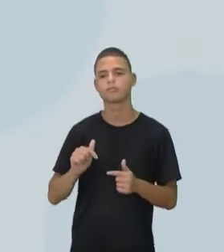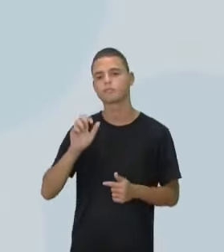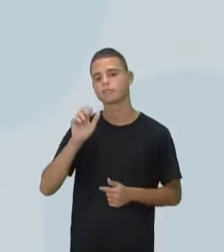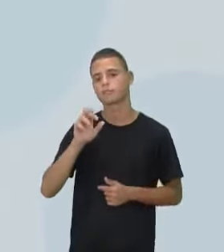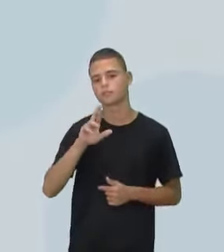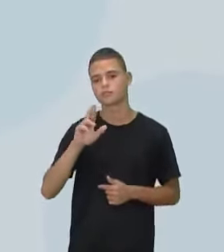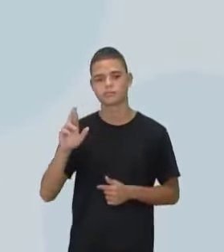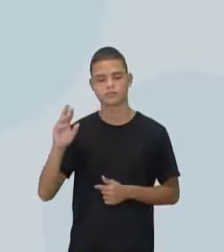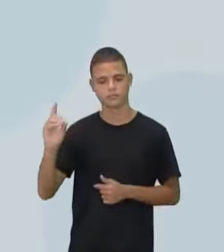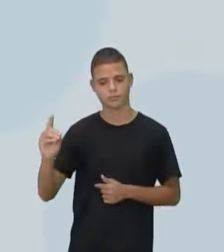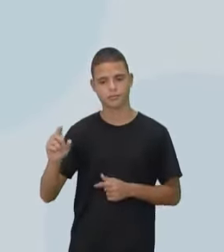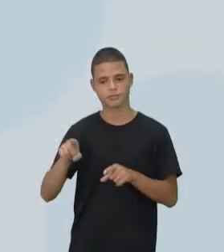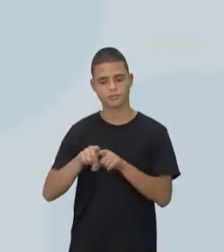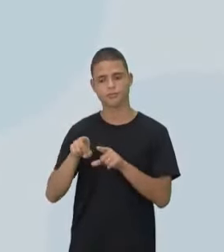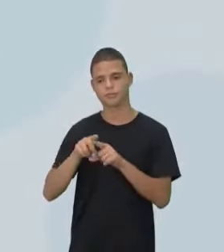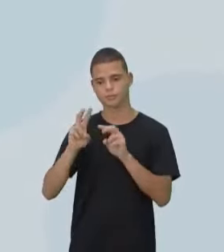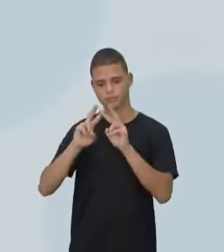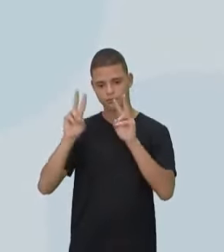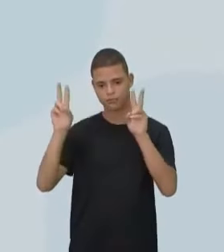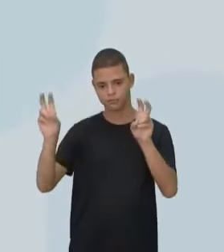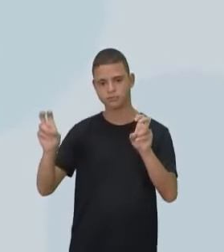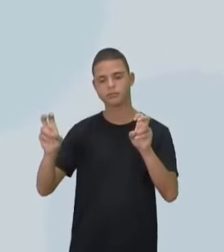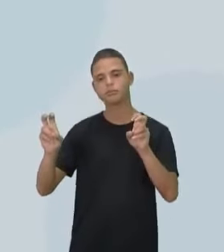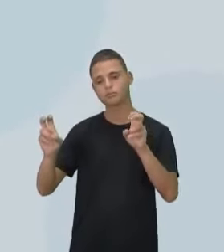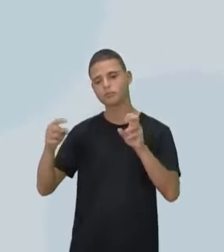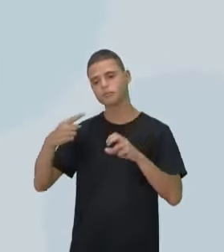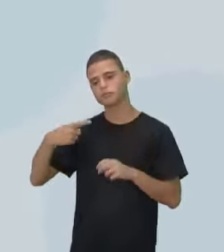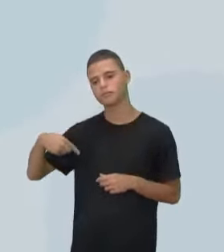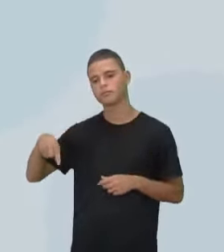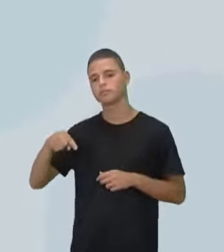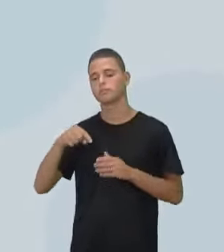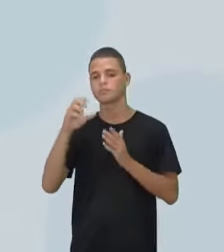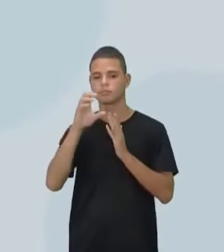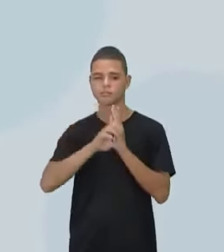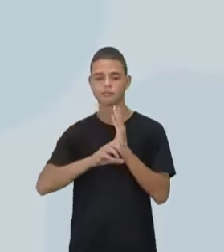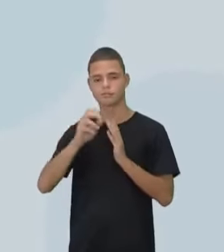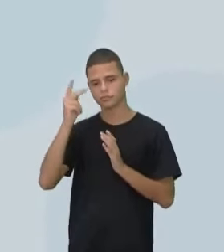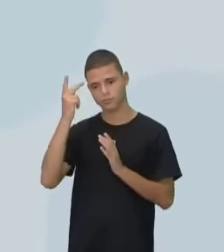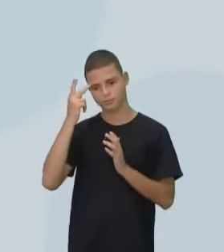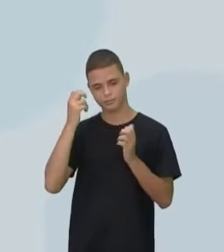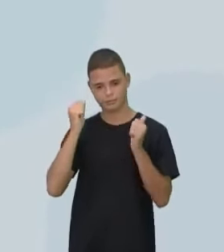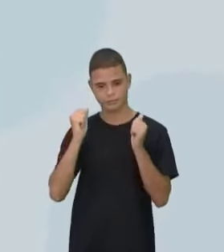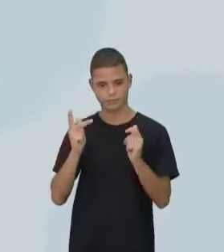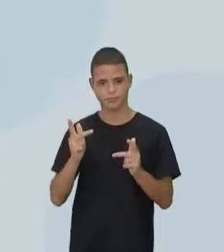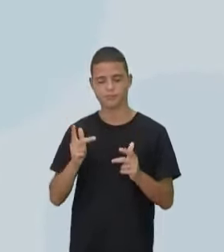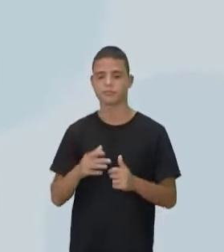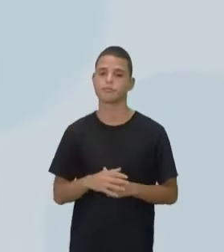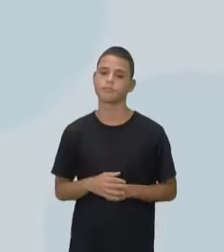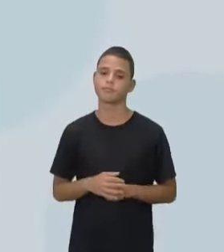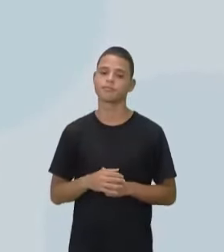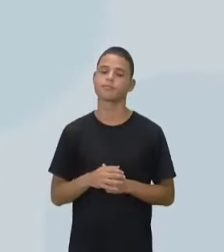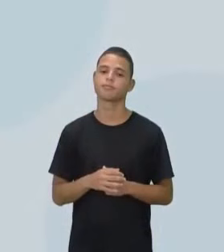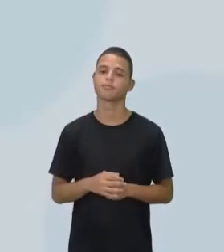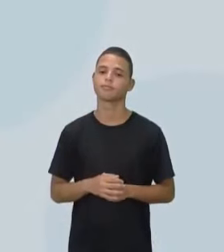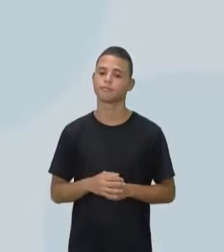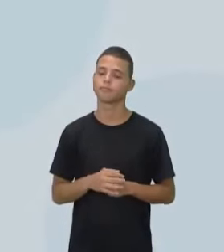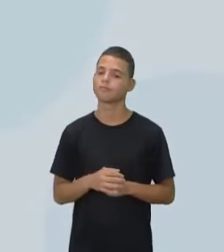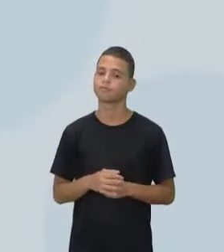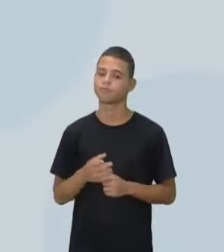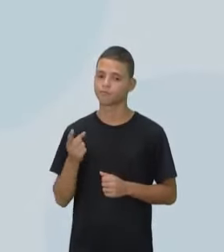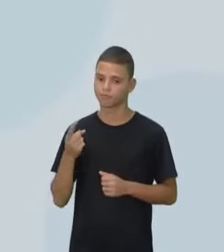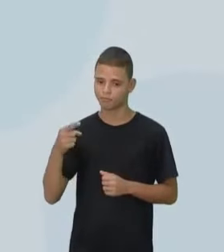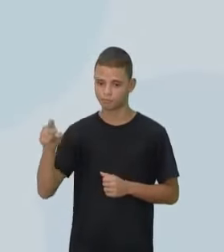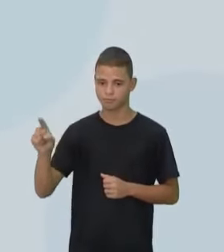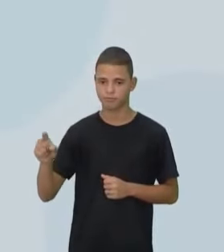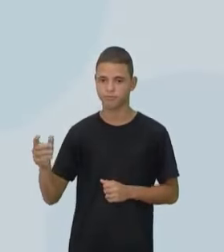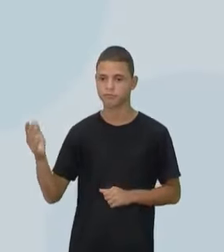também é um tema contemporâneo e transversal aí do nosso currículo, ok? E para fechar essa parte aí introdutória, né,